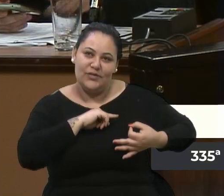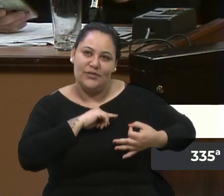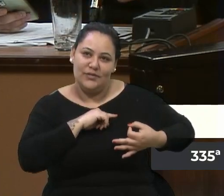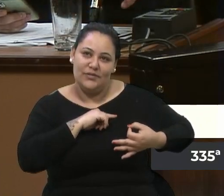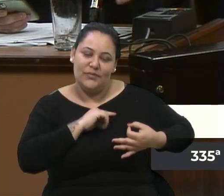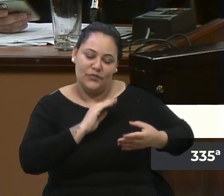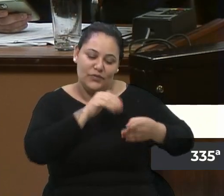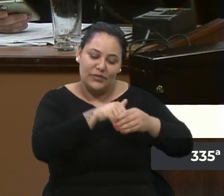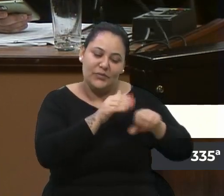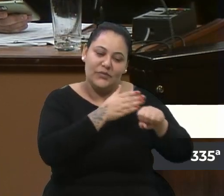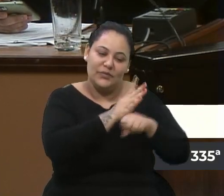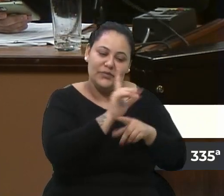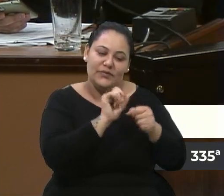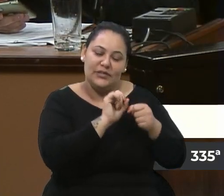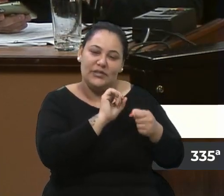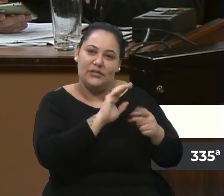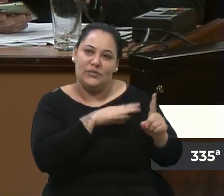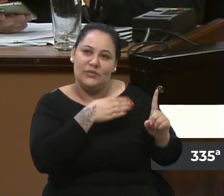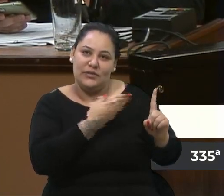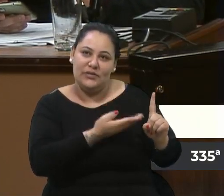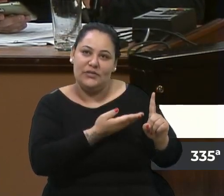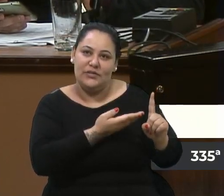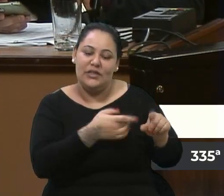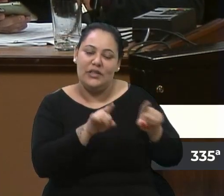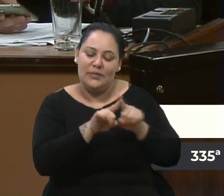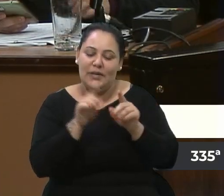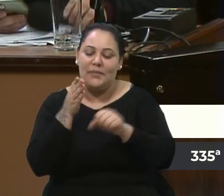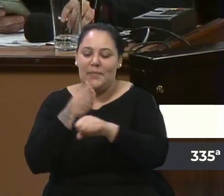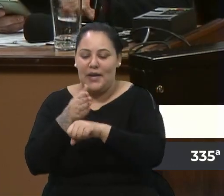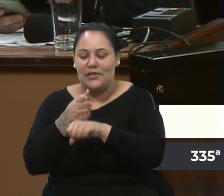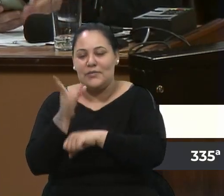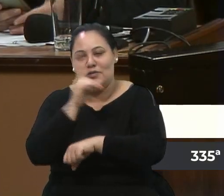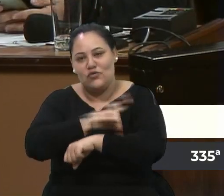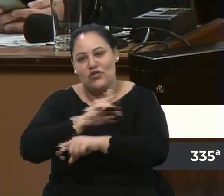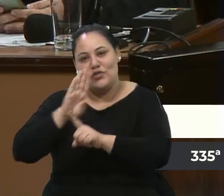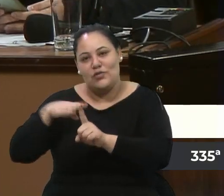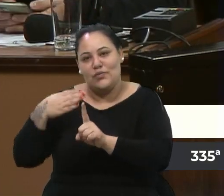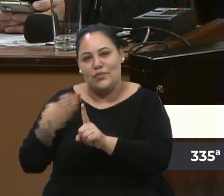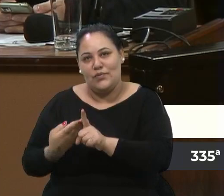favorável, bem como estarmos presentes na homenagem do